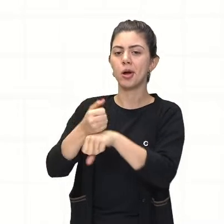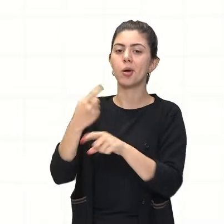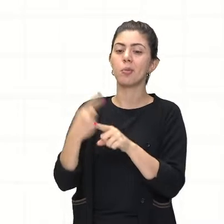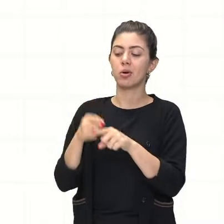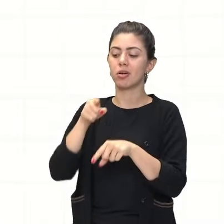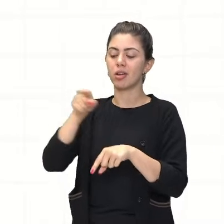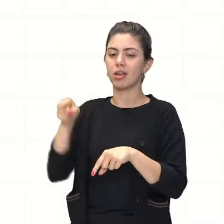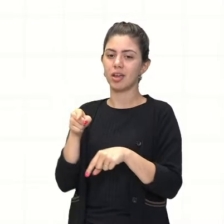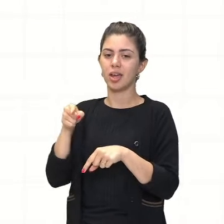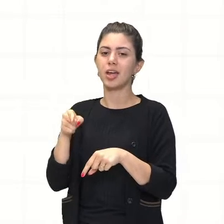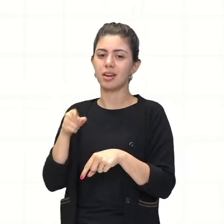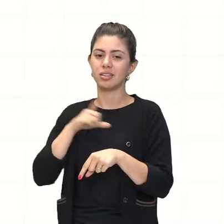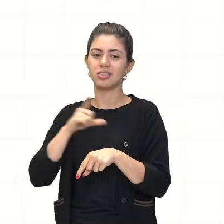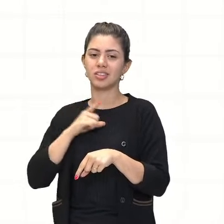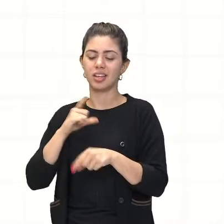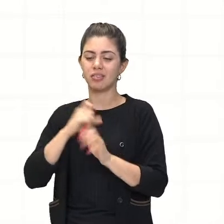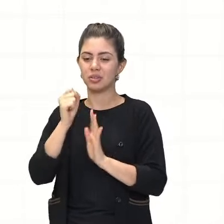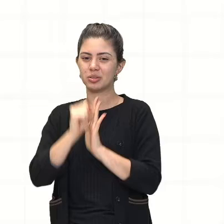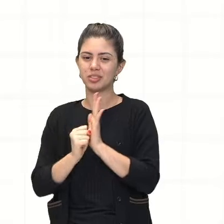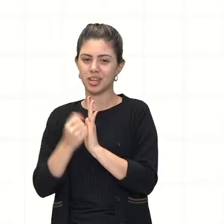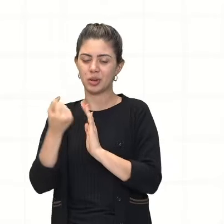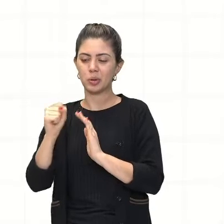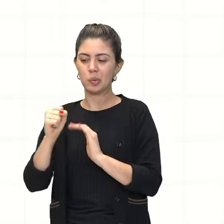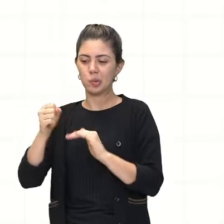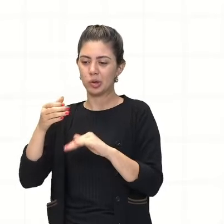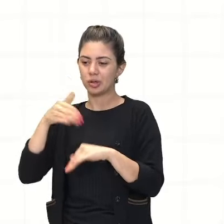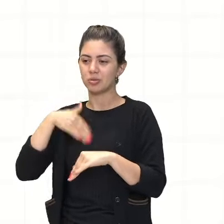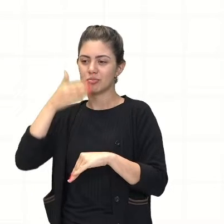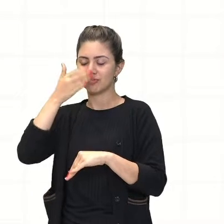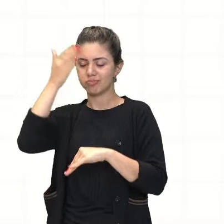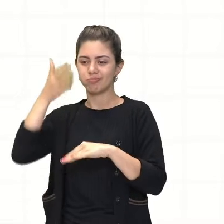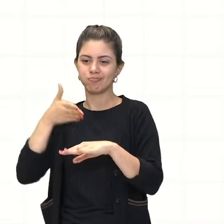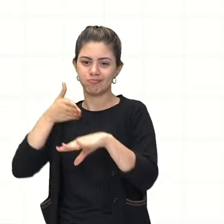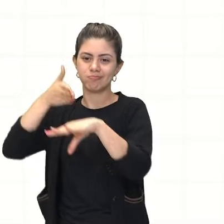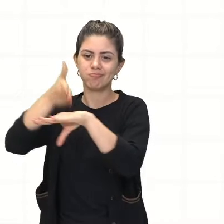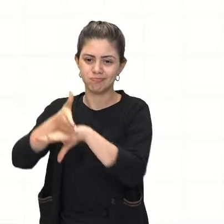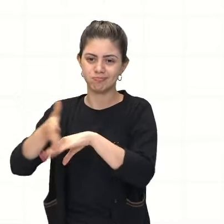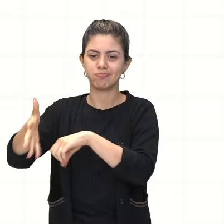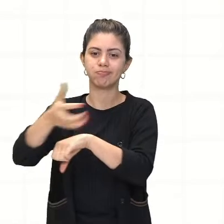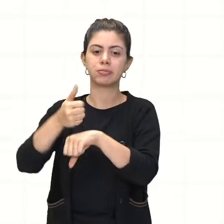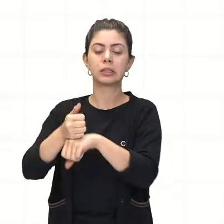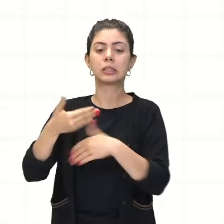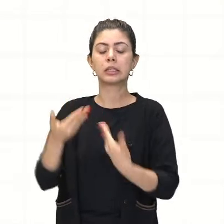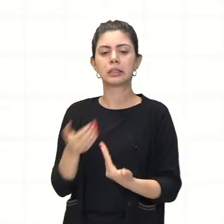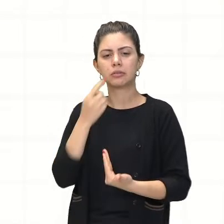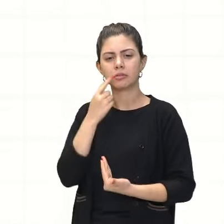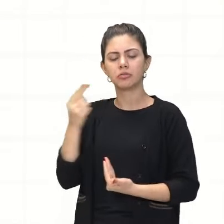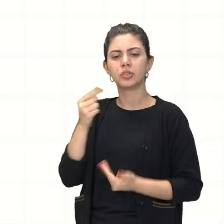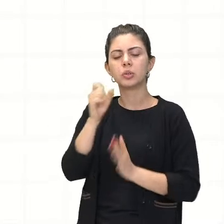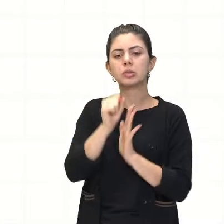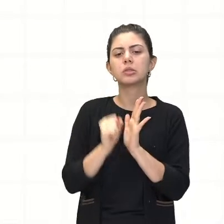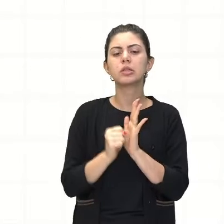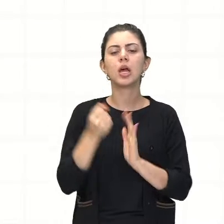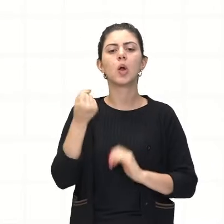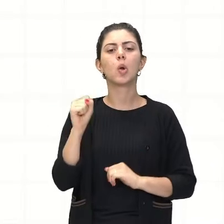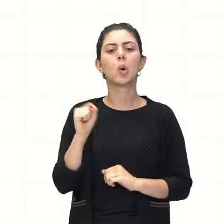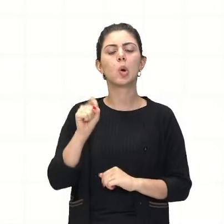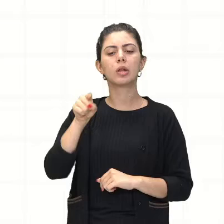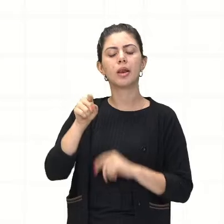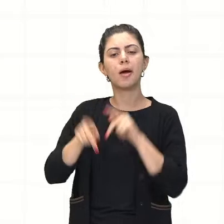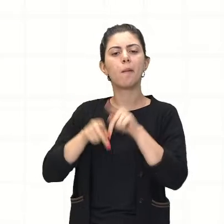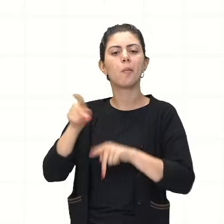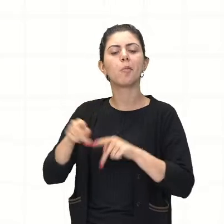islâmica no início do século VIII. Então, a gente vai observar que desde o século VIII, esses